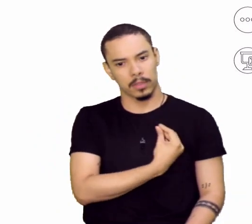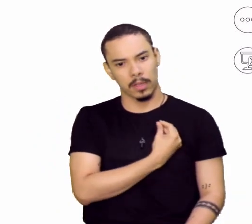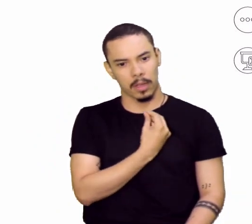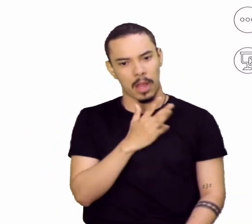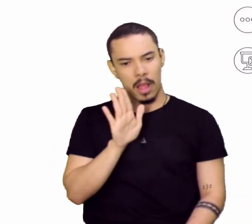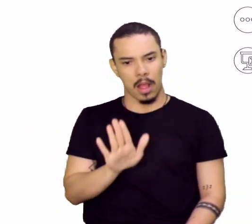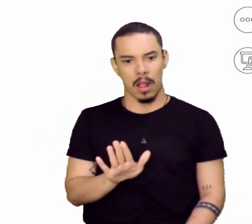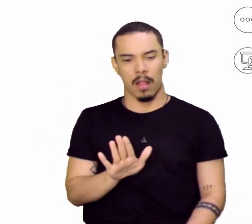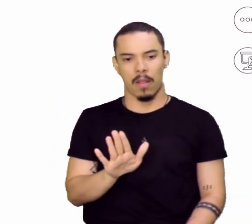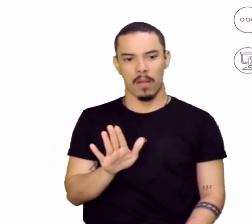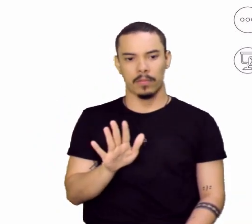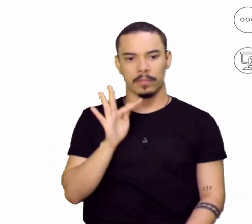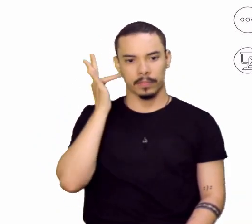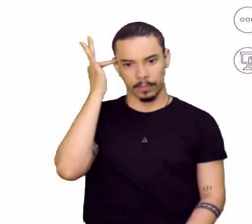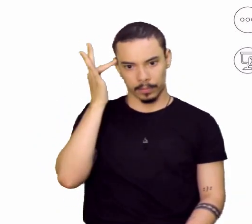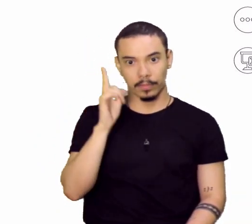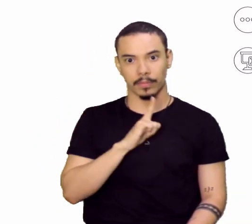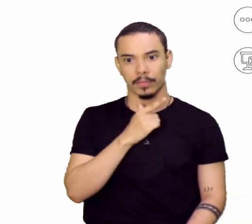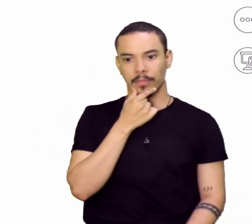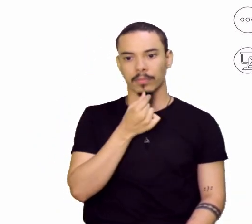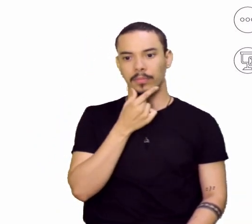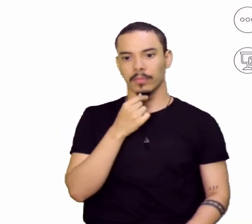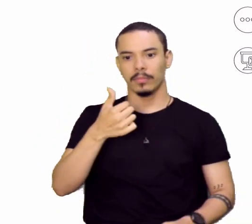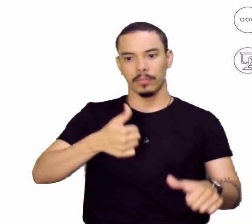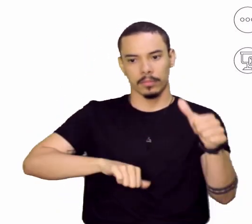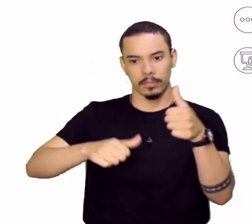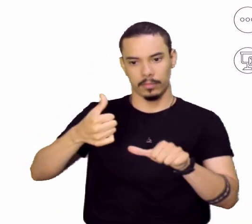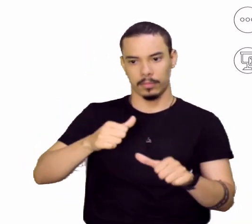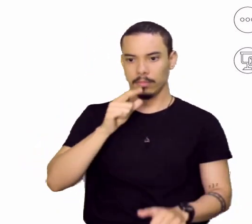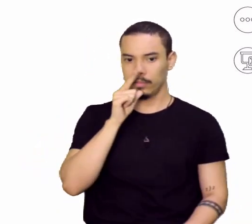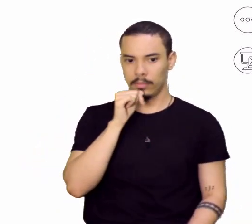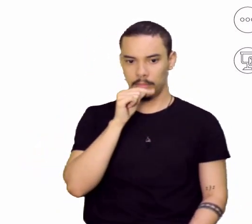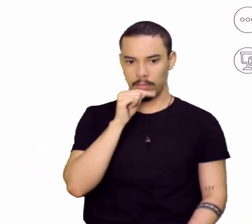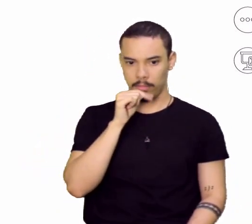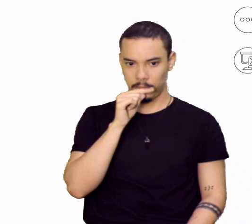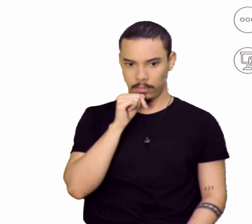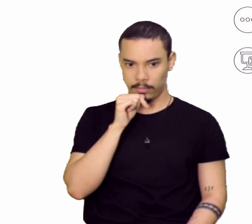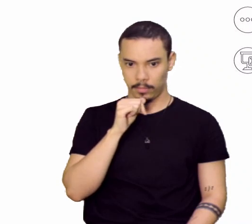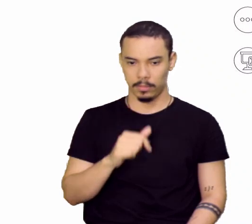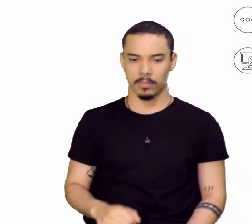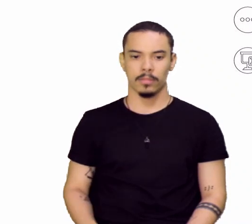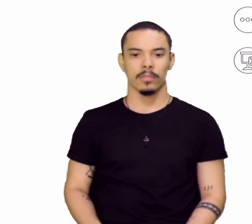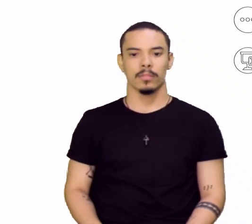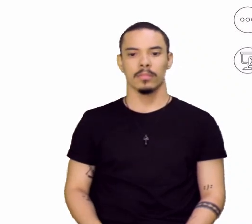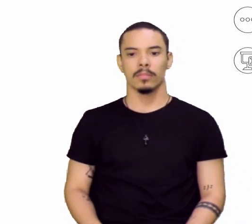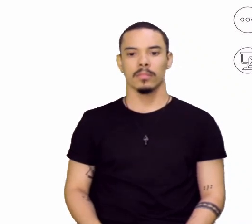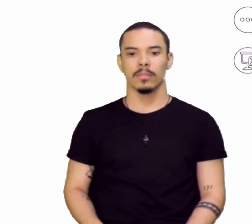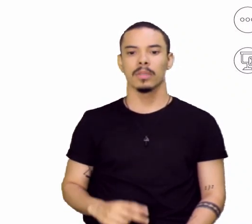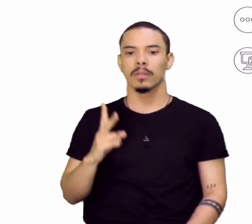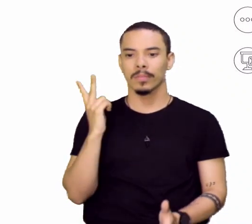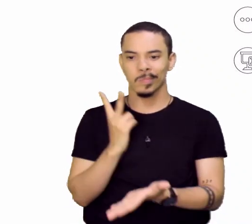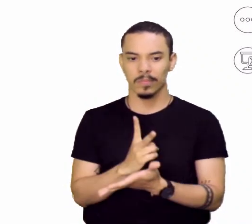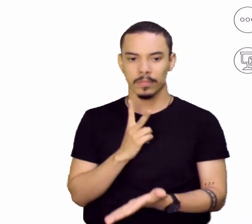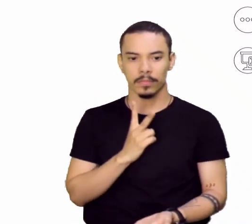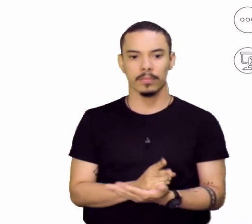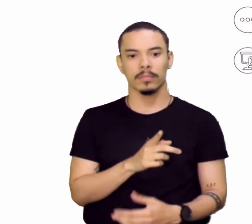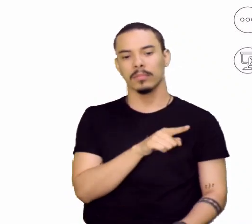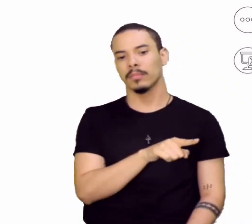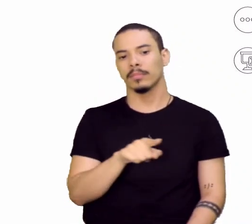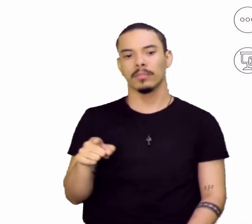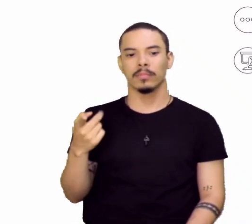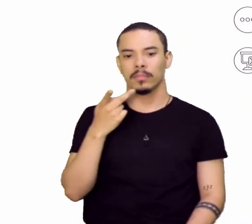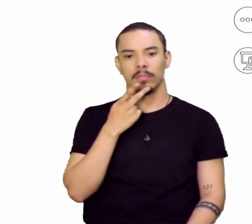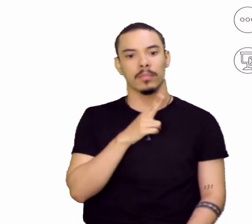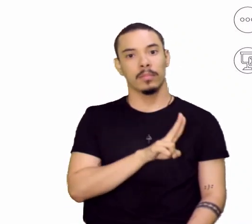filósofo que analisou sobre a água, dizendo que tudo vem dela. E repetidamente você diz o